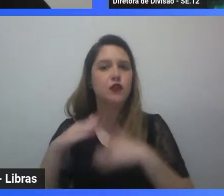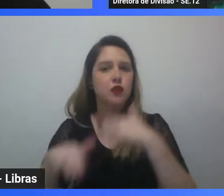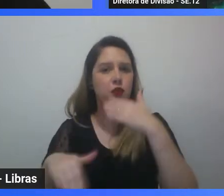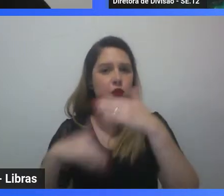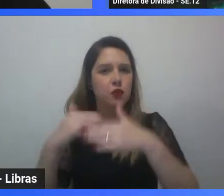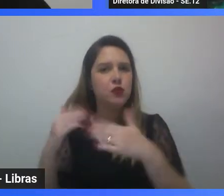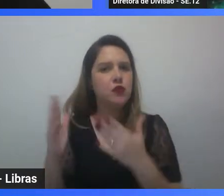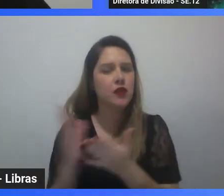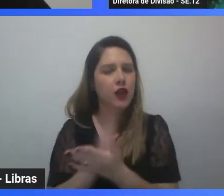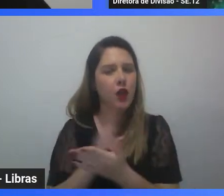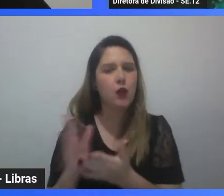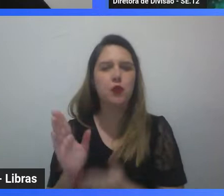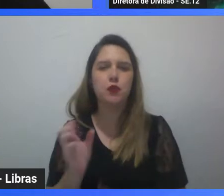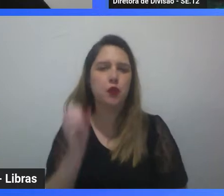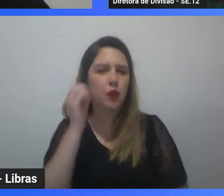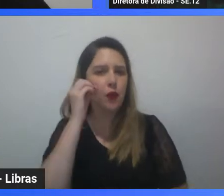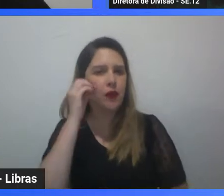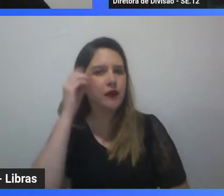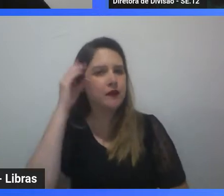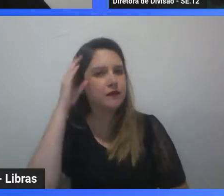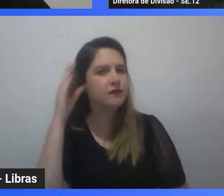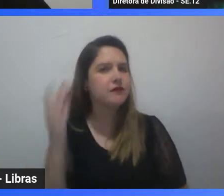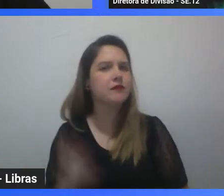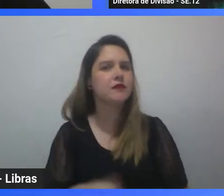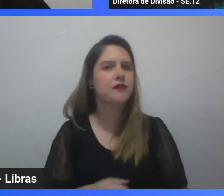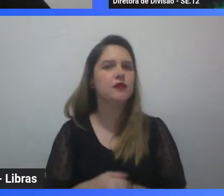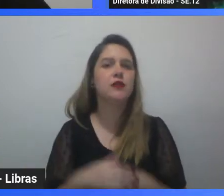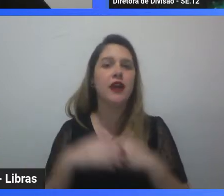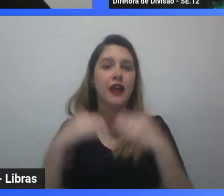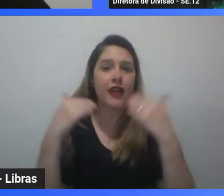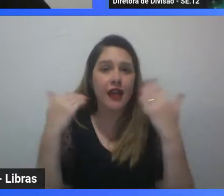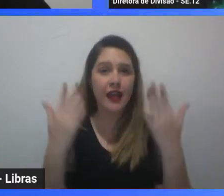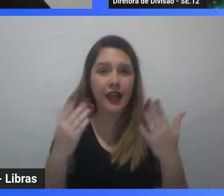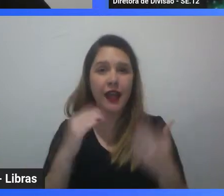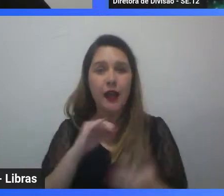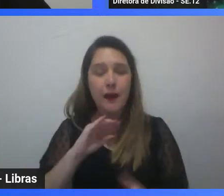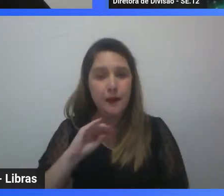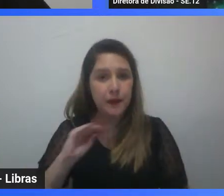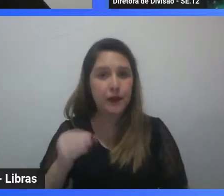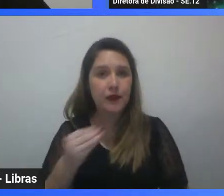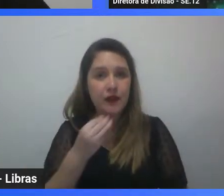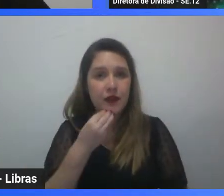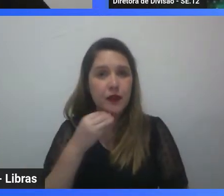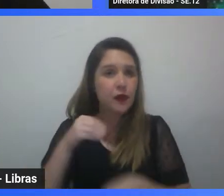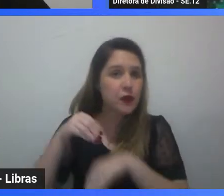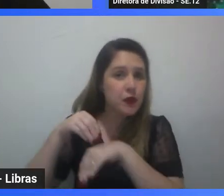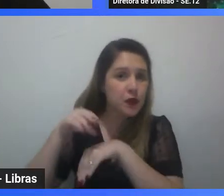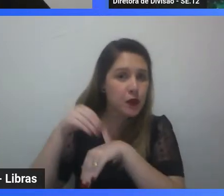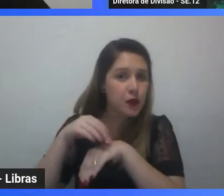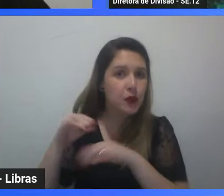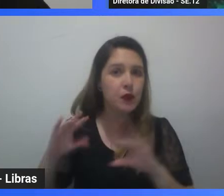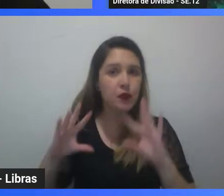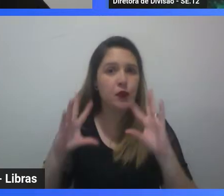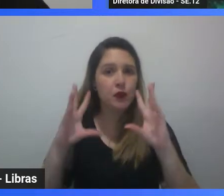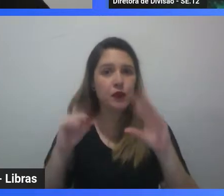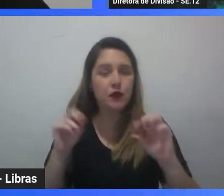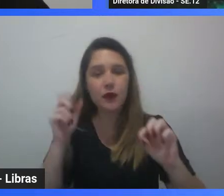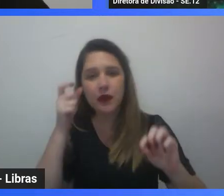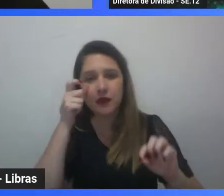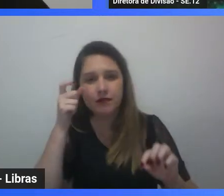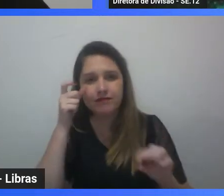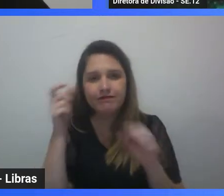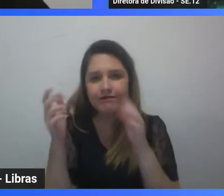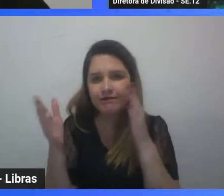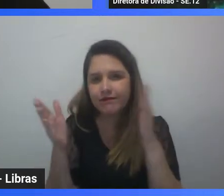alguns conhecimentos. Então, é isso, eu aproveito para indicar a todos que estão assistindo a essa